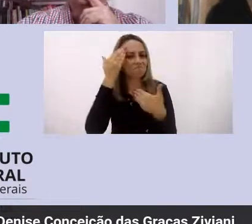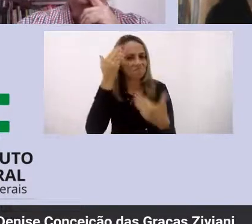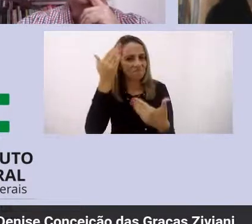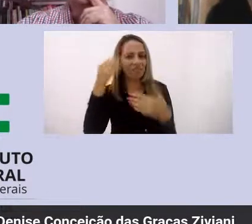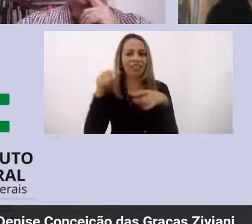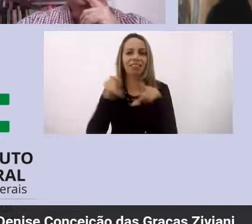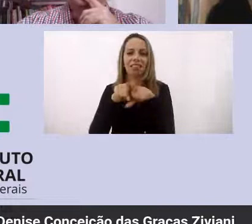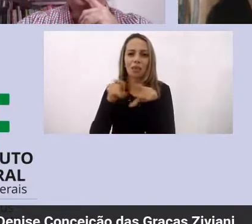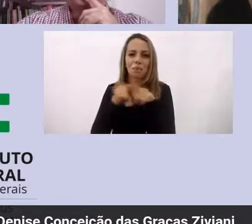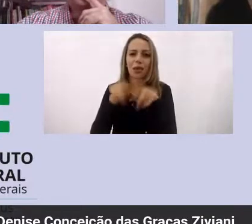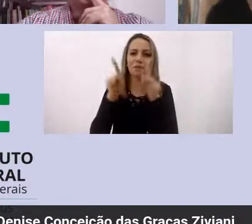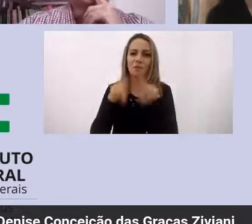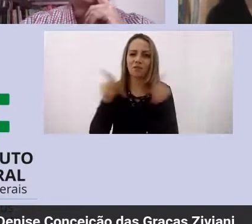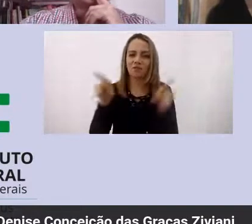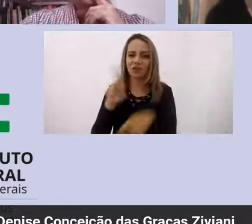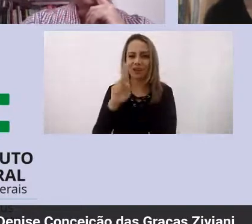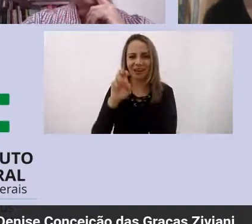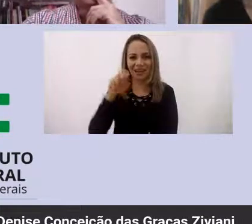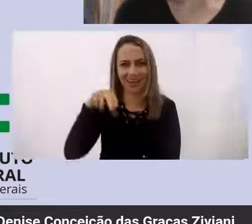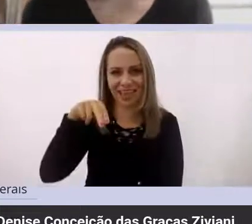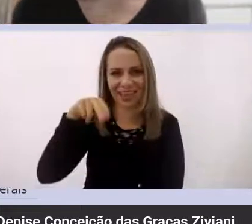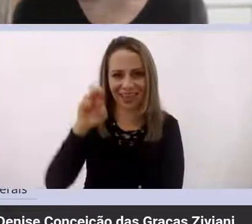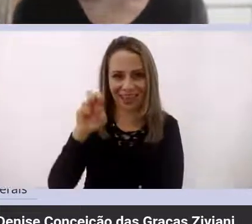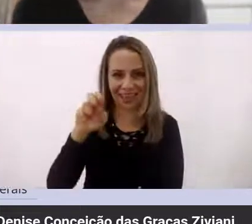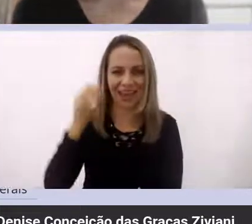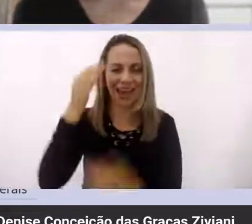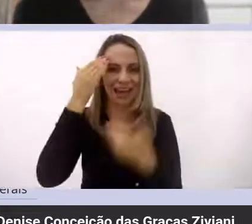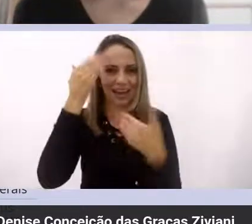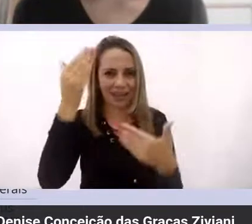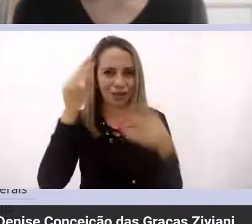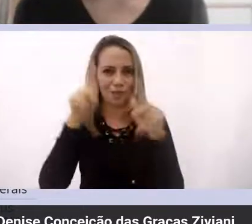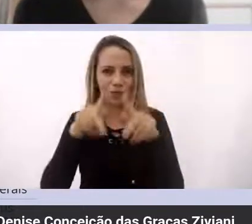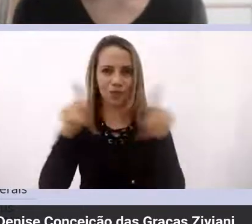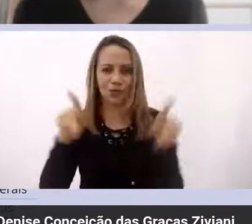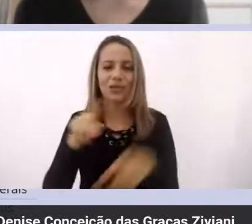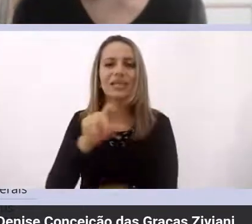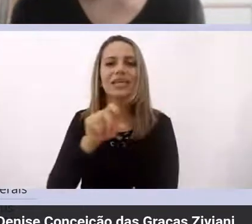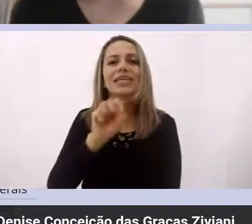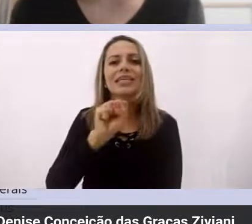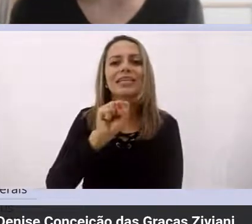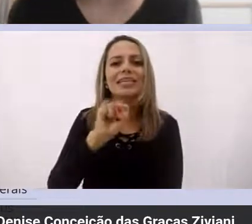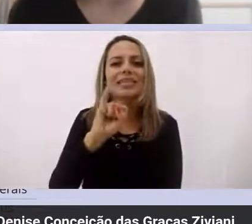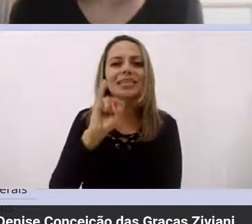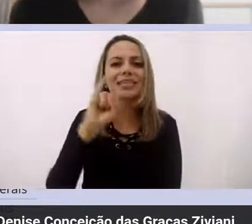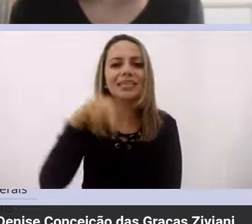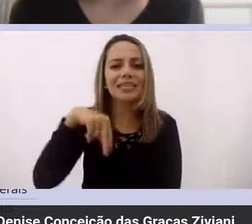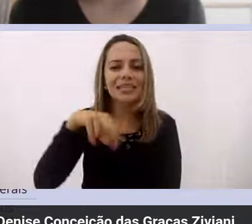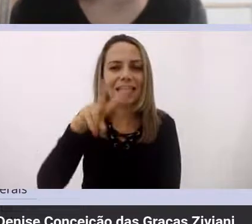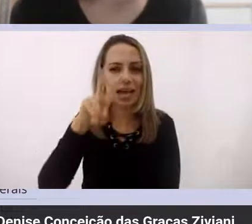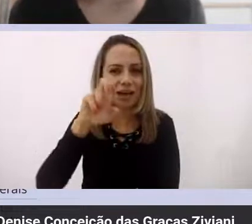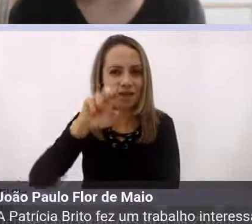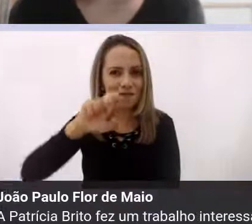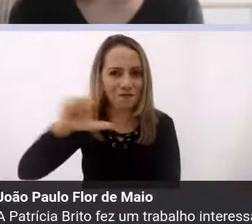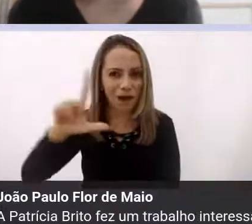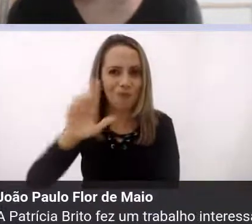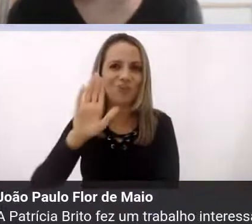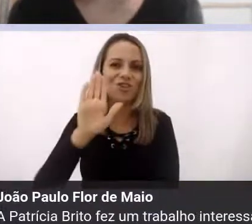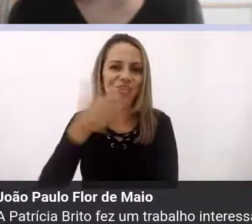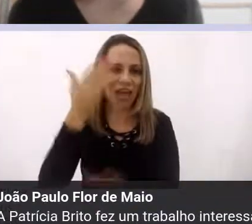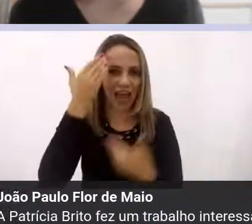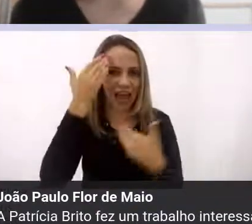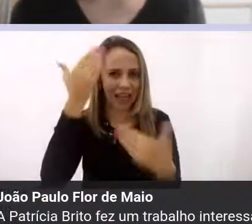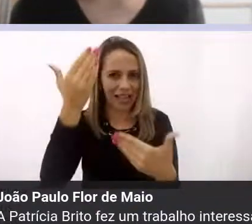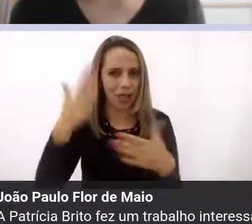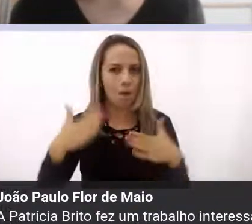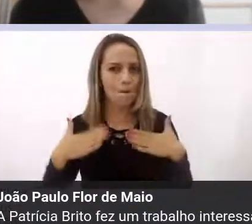René, o professor Simval, né? Ele me agradeceu, mas na verdade eu agradeço